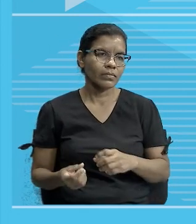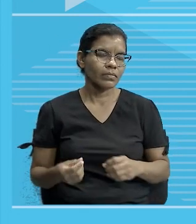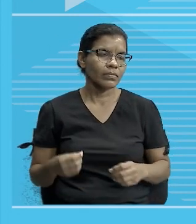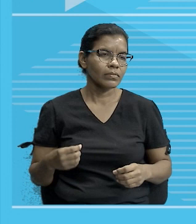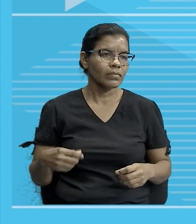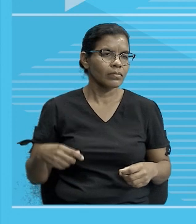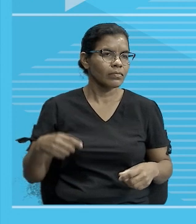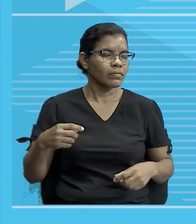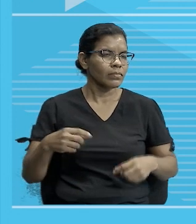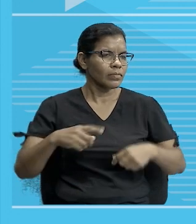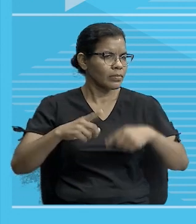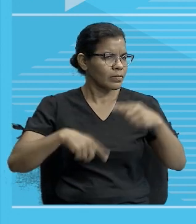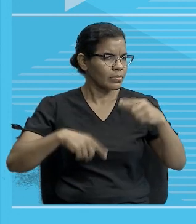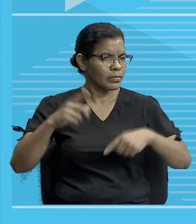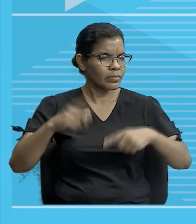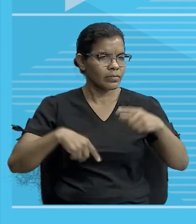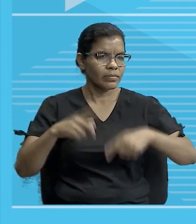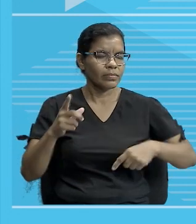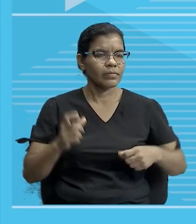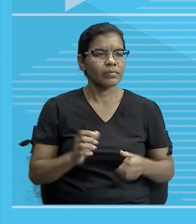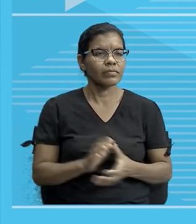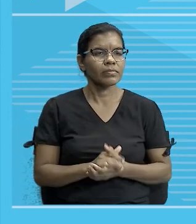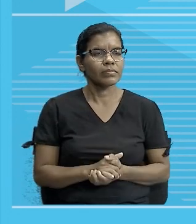de motivações